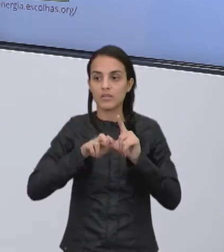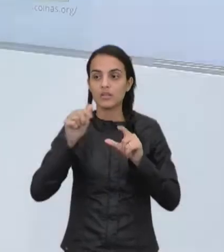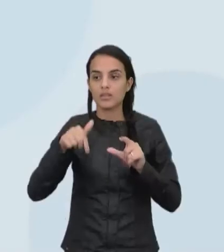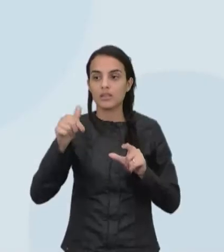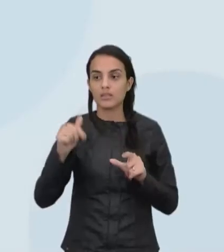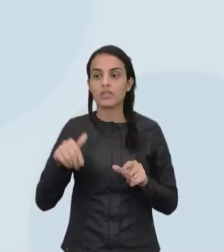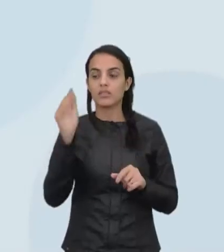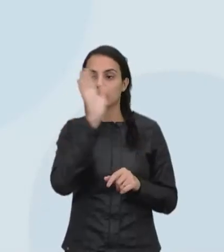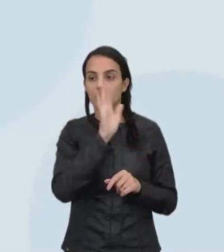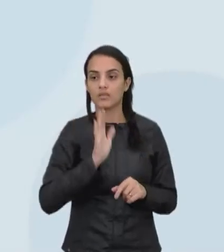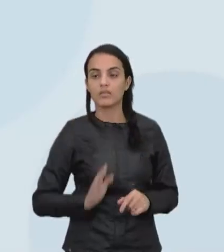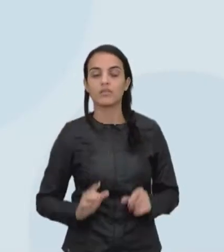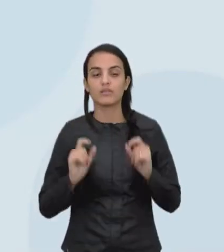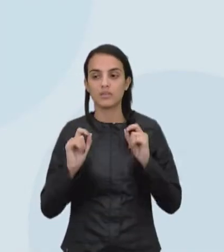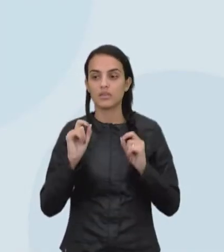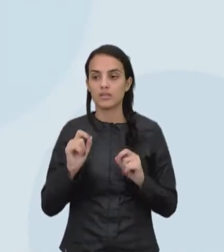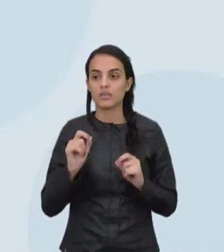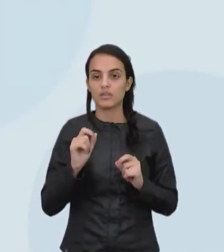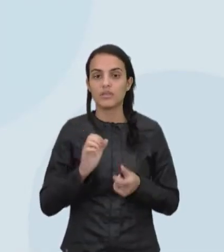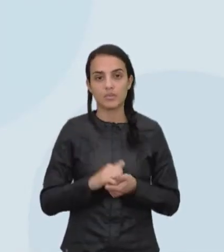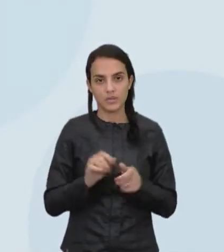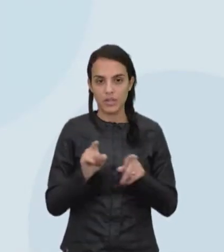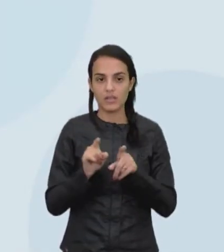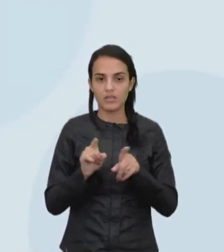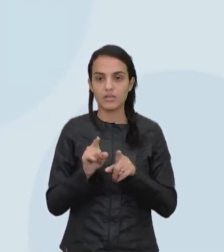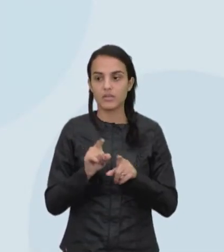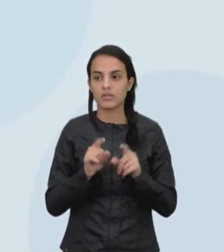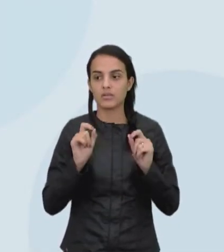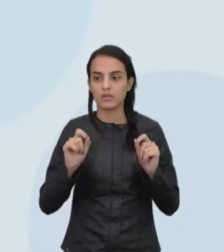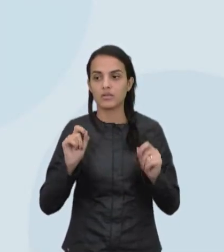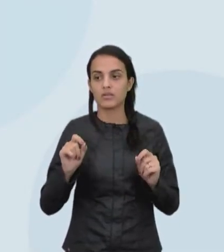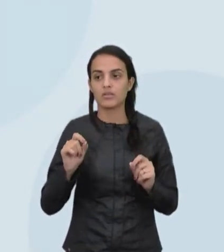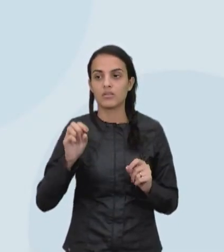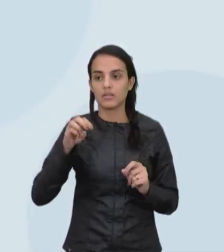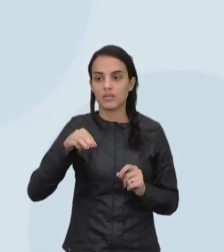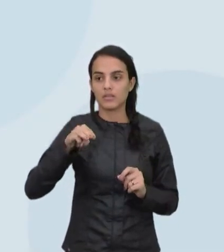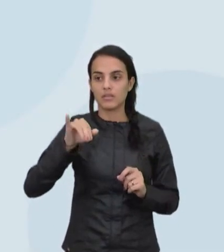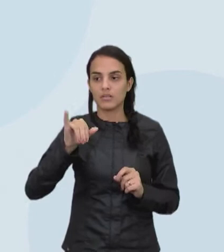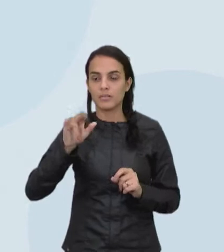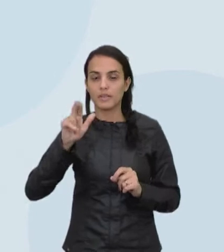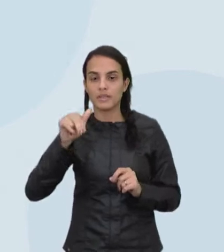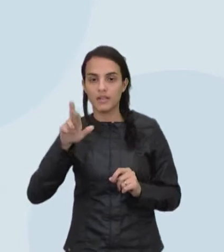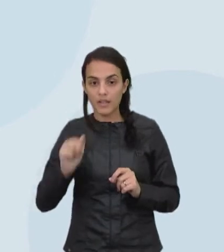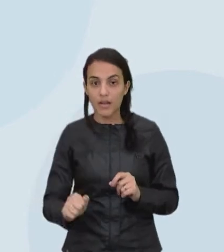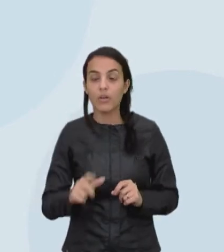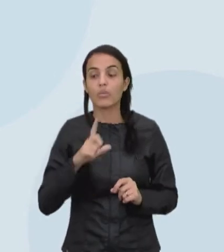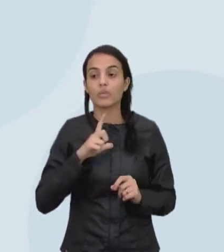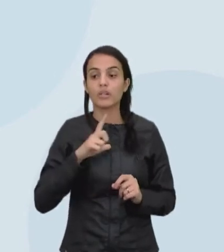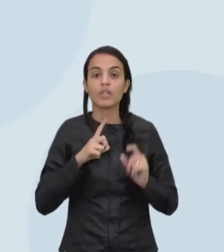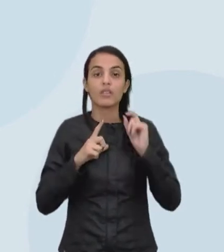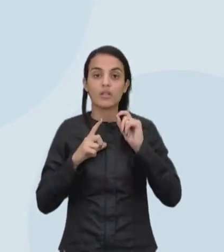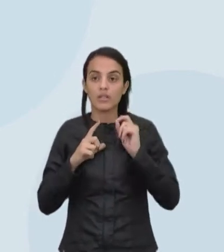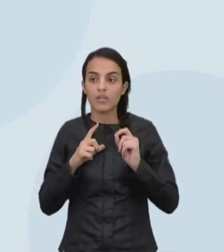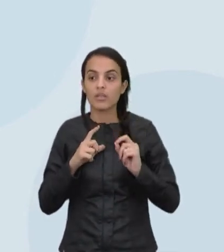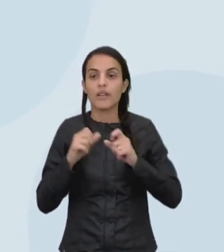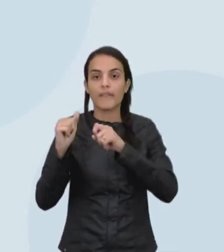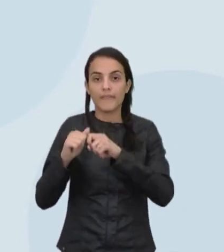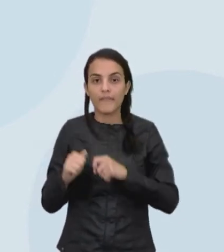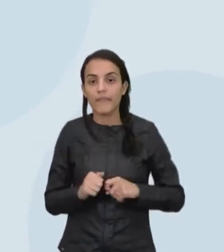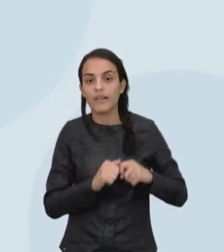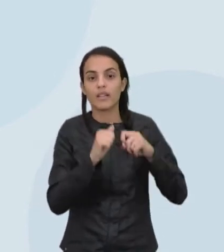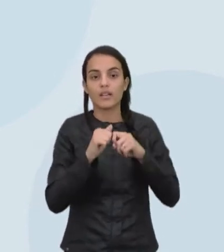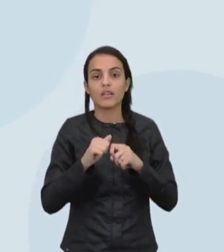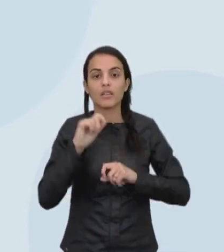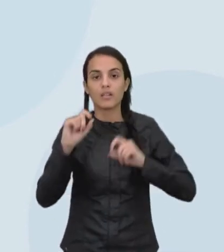a térmica de carvão mineral. O carvão mineral é um tipo de combustível fóssil, né? Ele é feito aí,